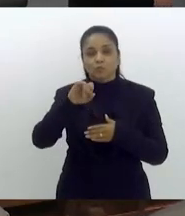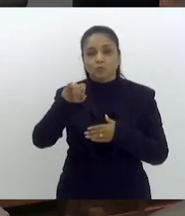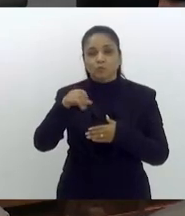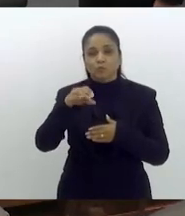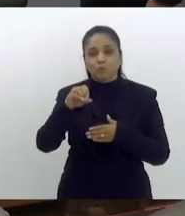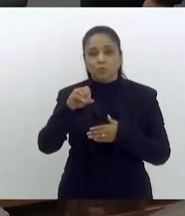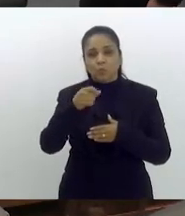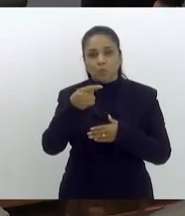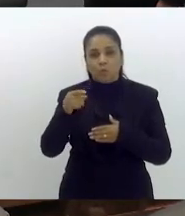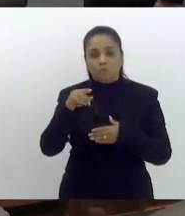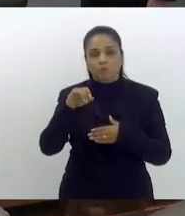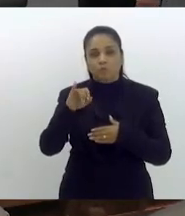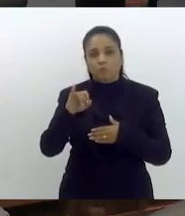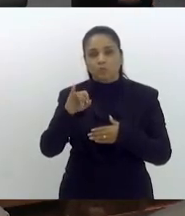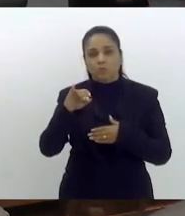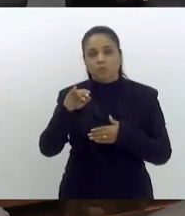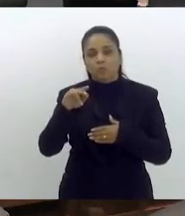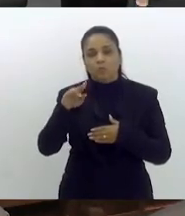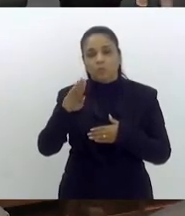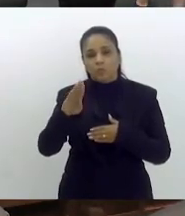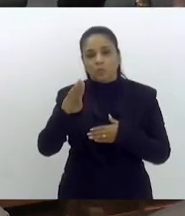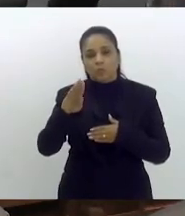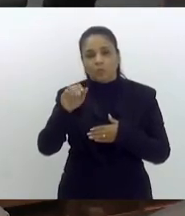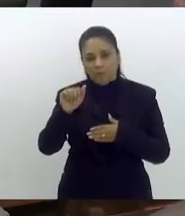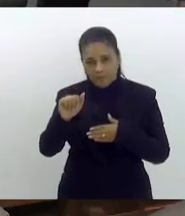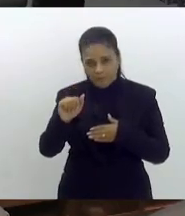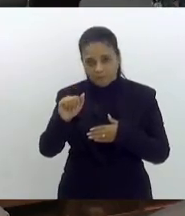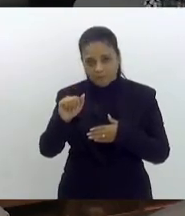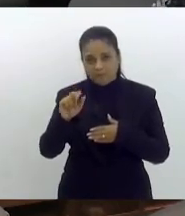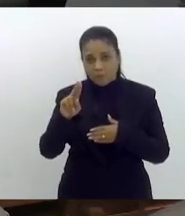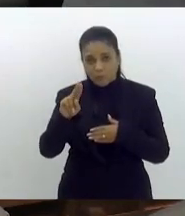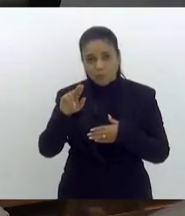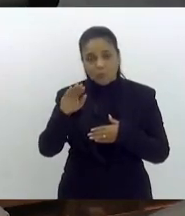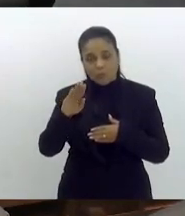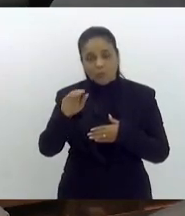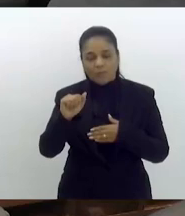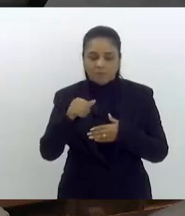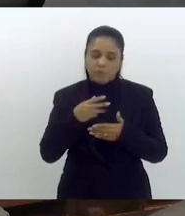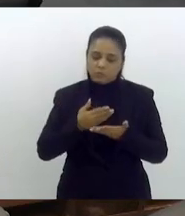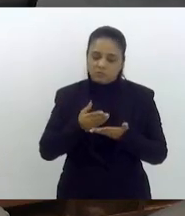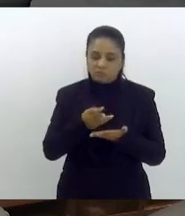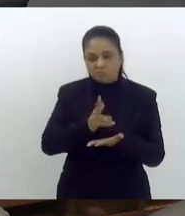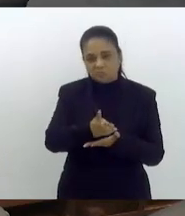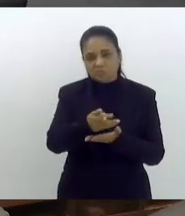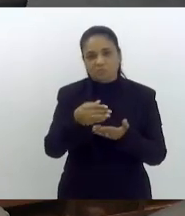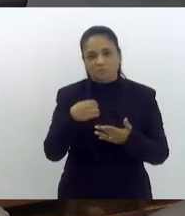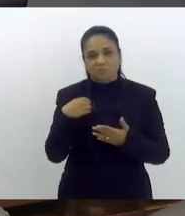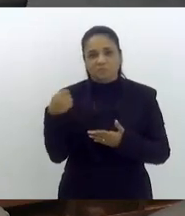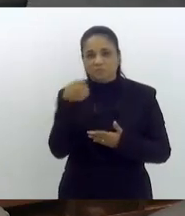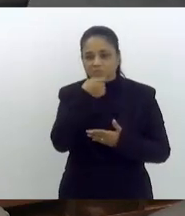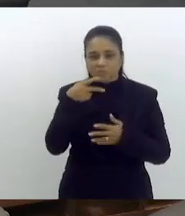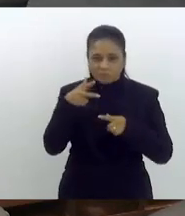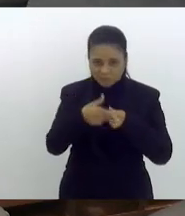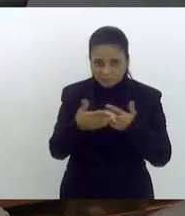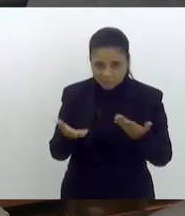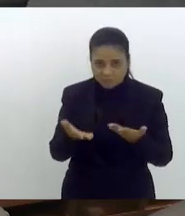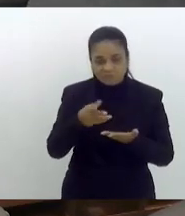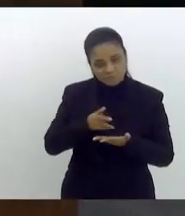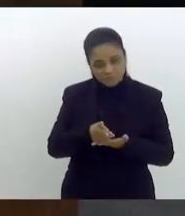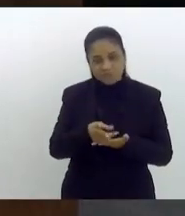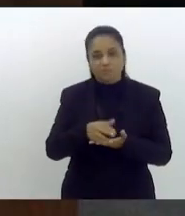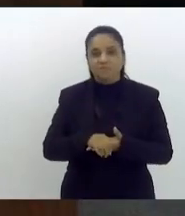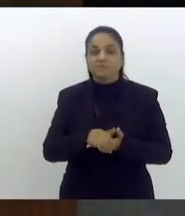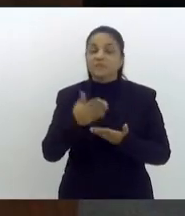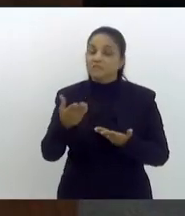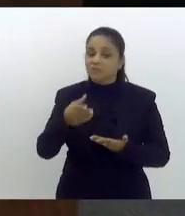na verdade pode iniciar a sua fala do começo mesmo que interrompi por gentileza Pois é